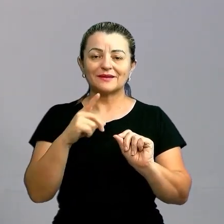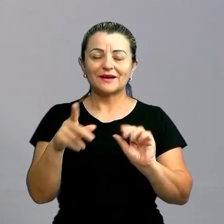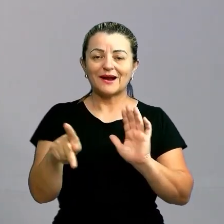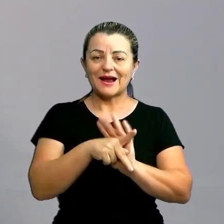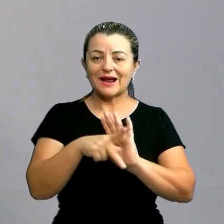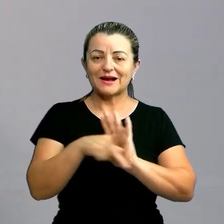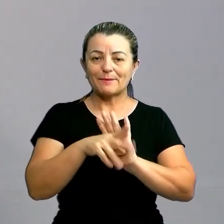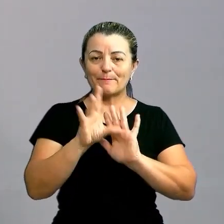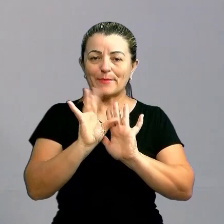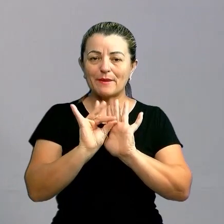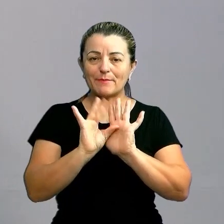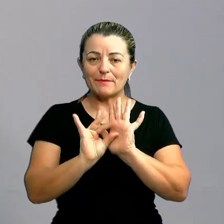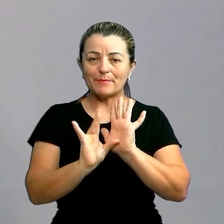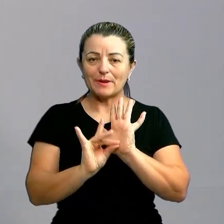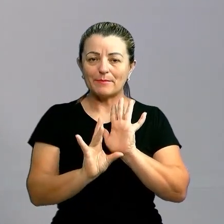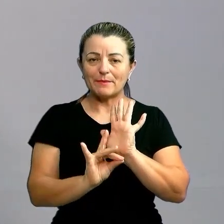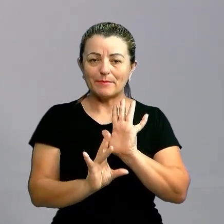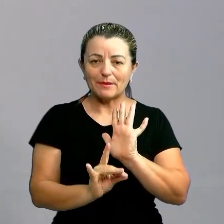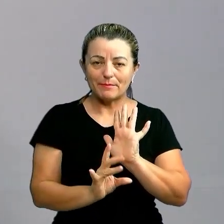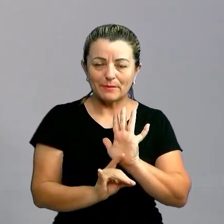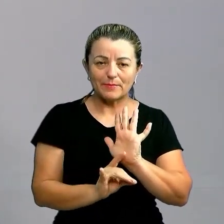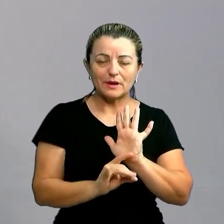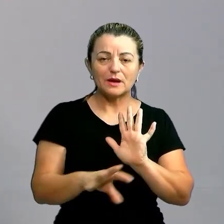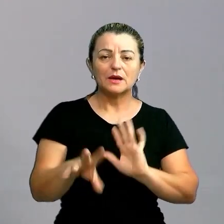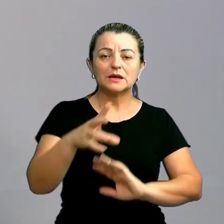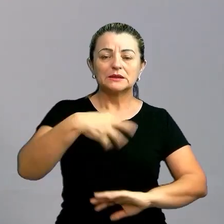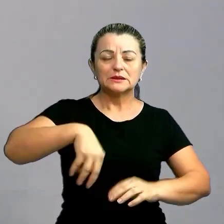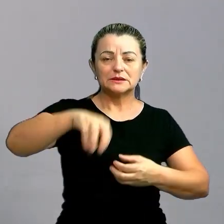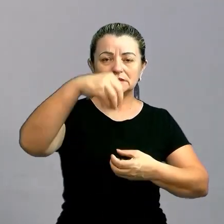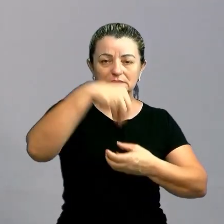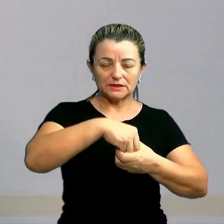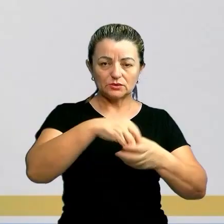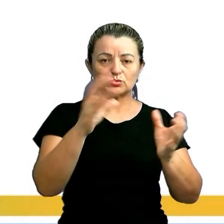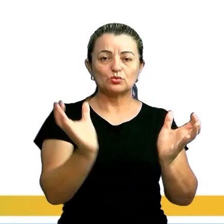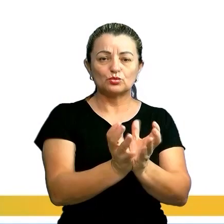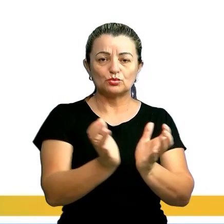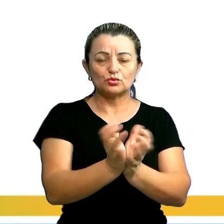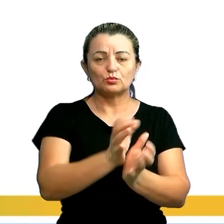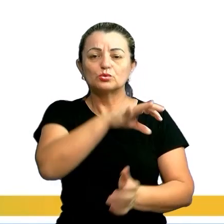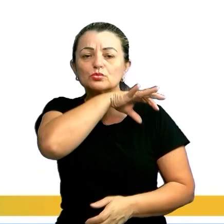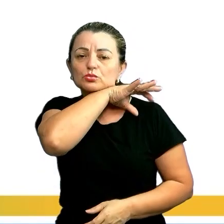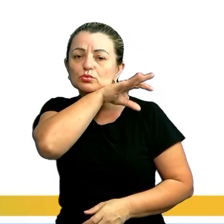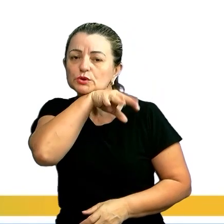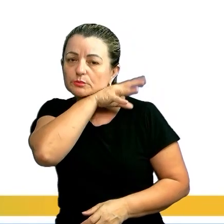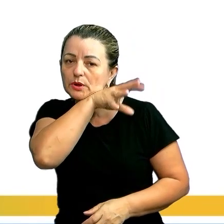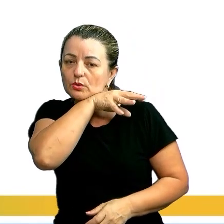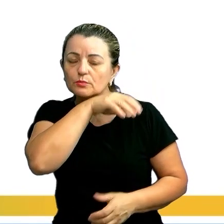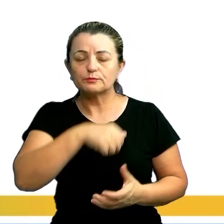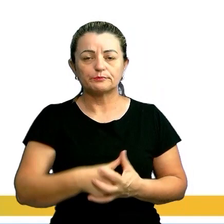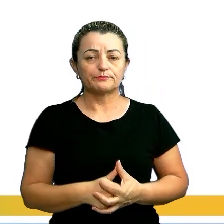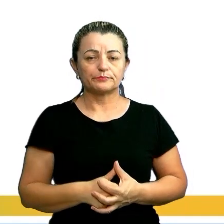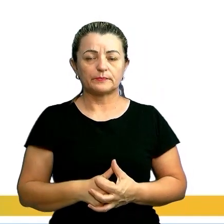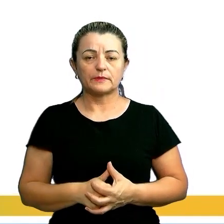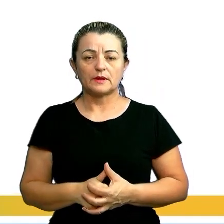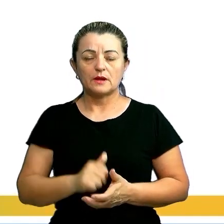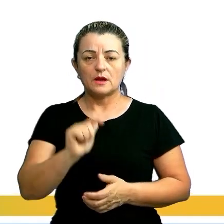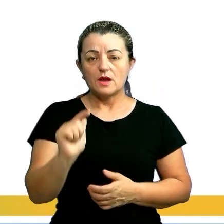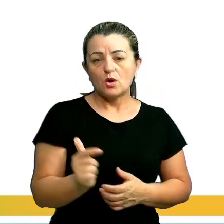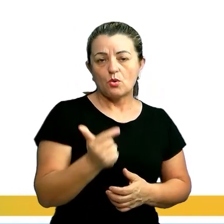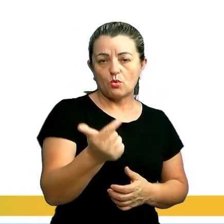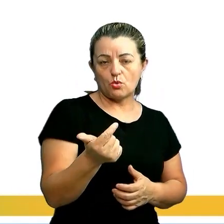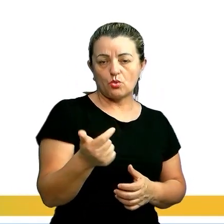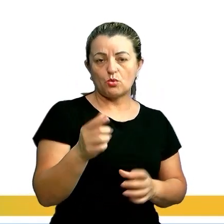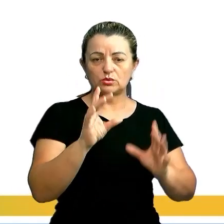caracterização de cada um dos filos do reino animal, ok? E a partir daí, outras